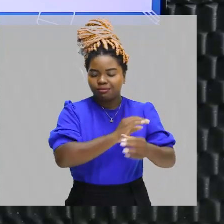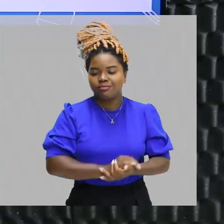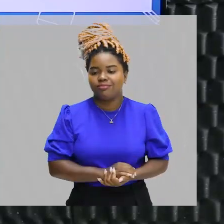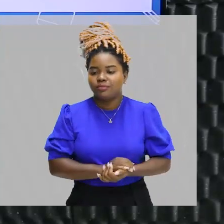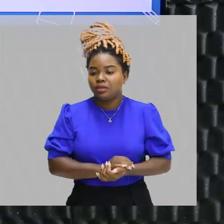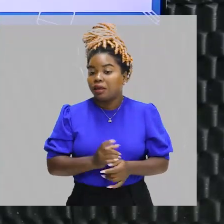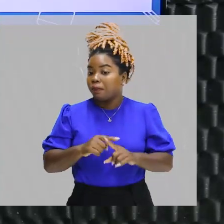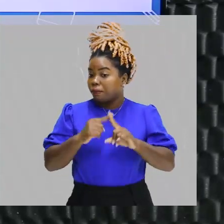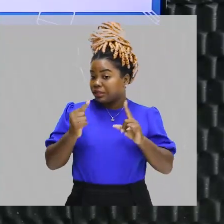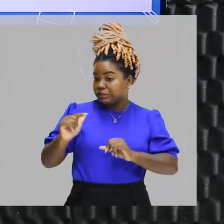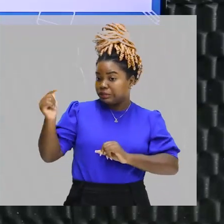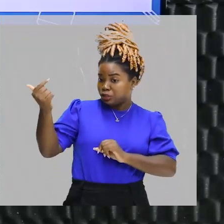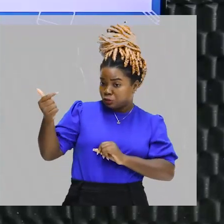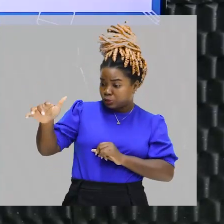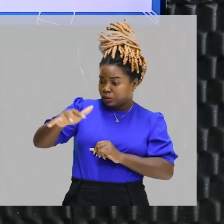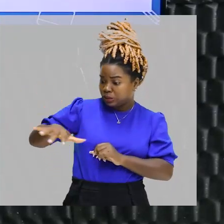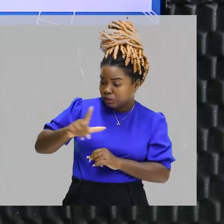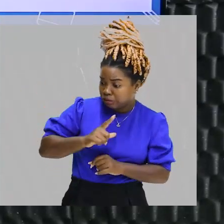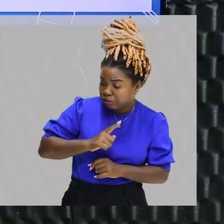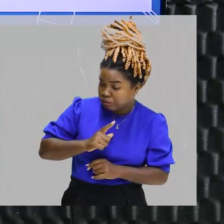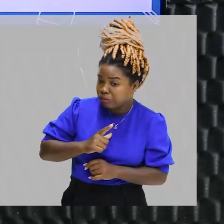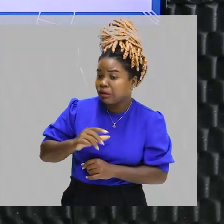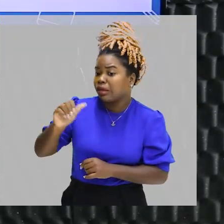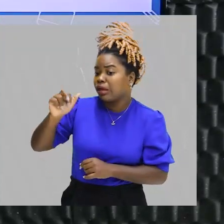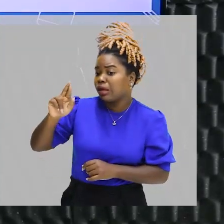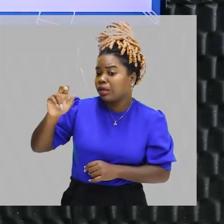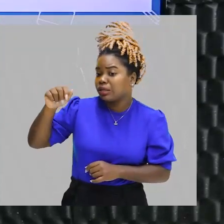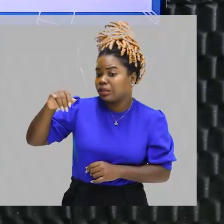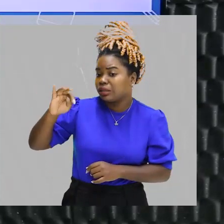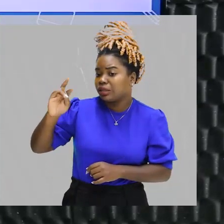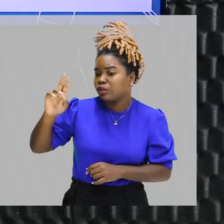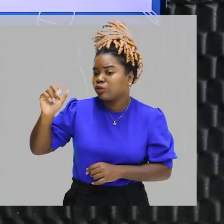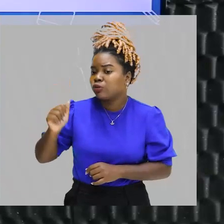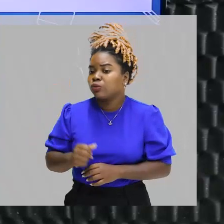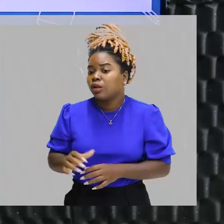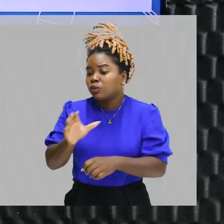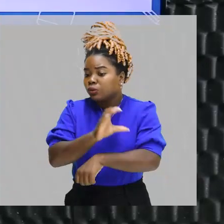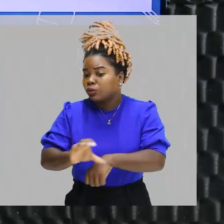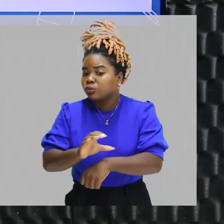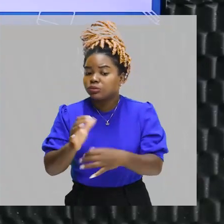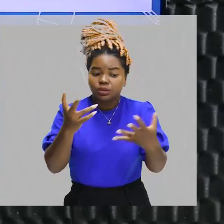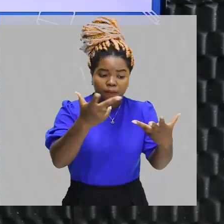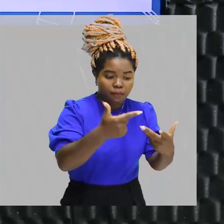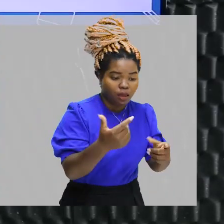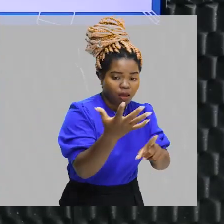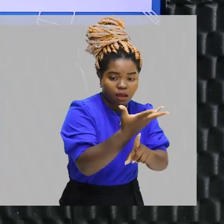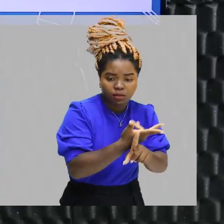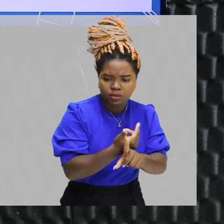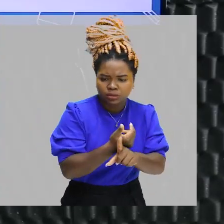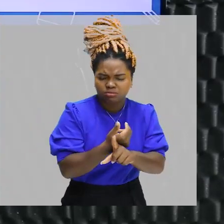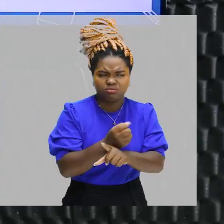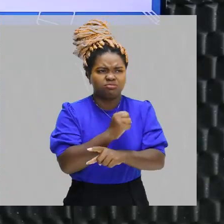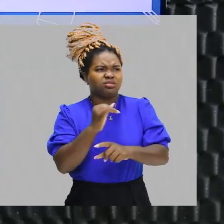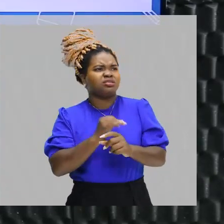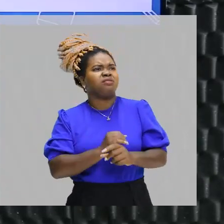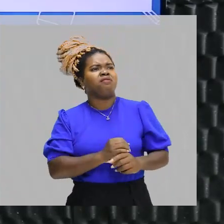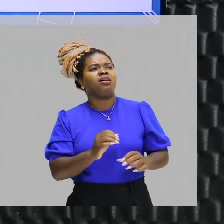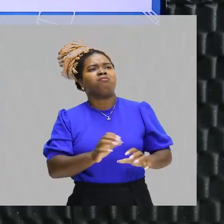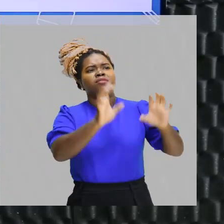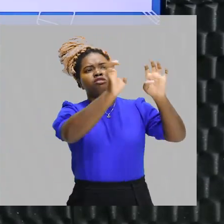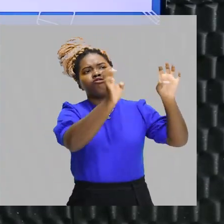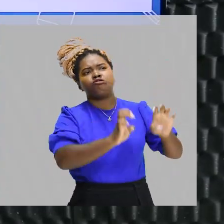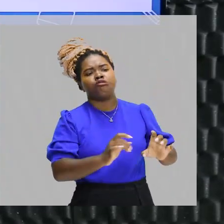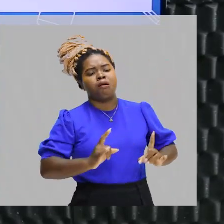Já em outras, você tem arquitetura no curso de belas artes. Aí você fica numa situação, se você vai construir um edifício, uma casa,